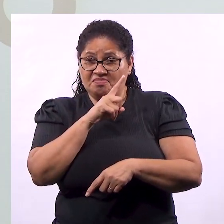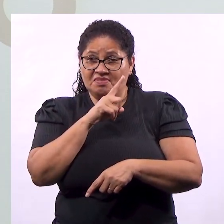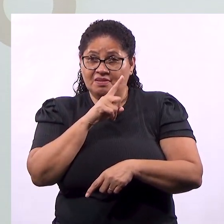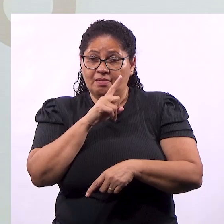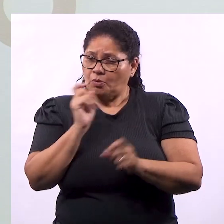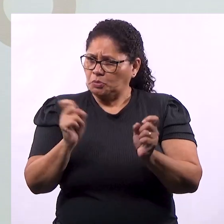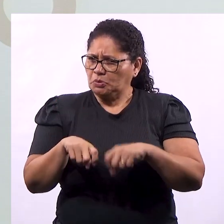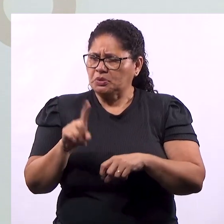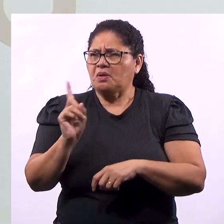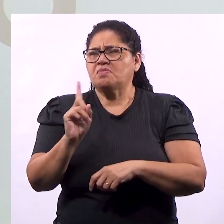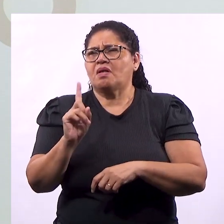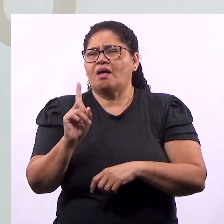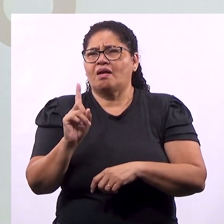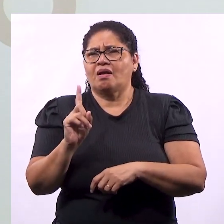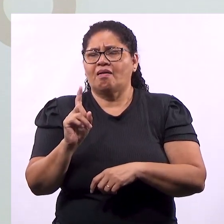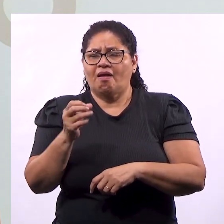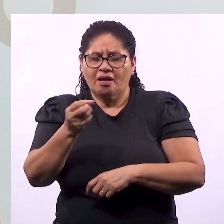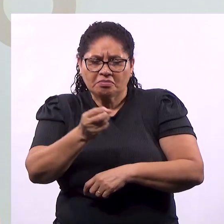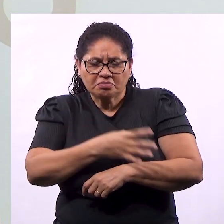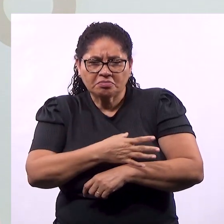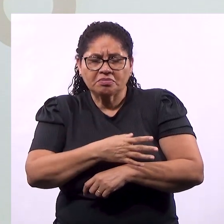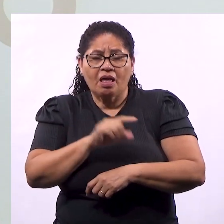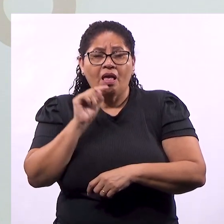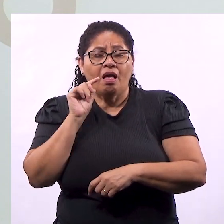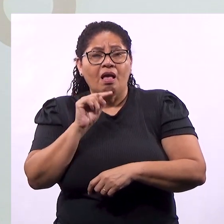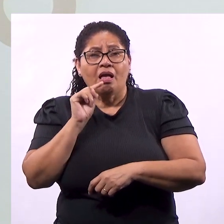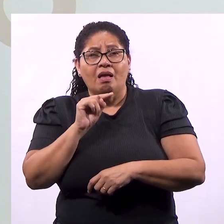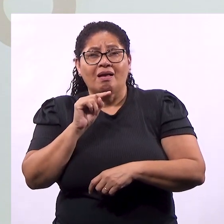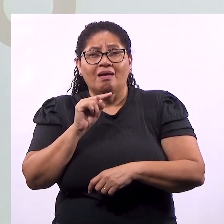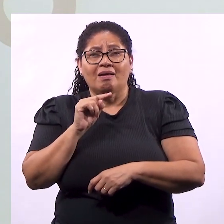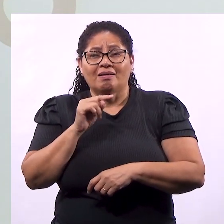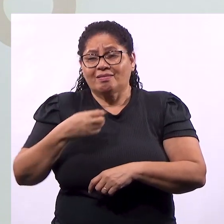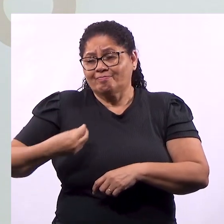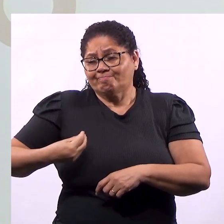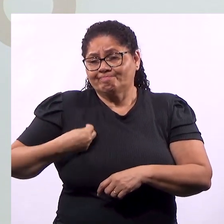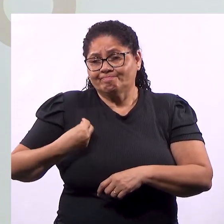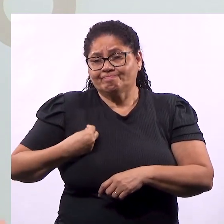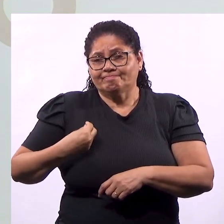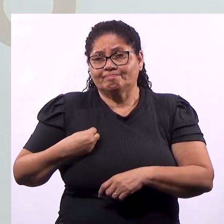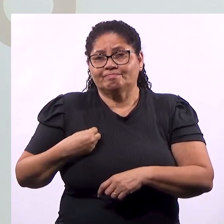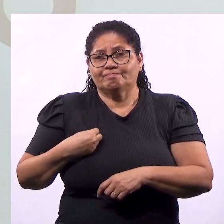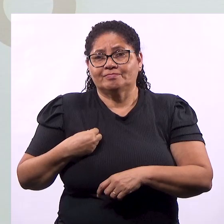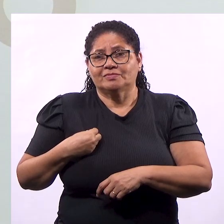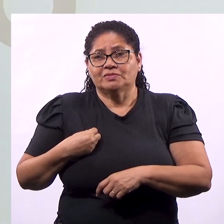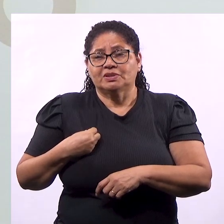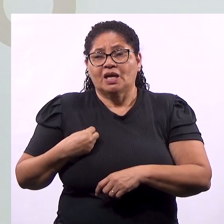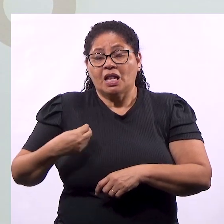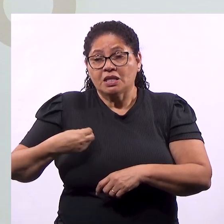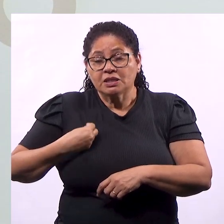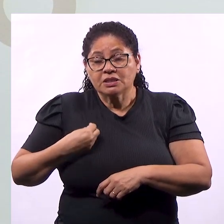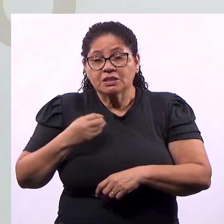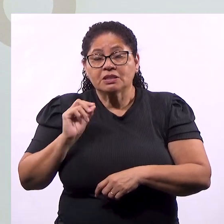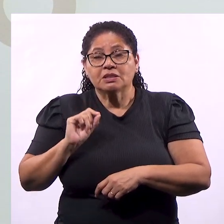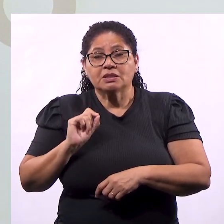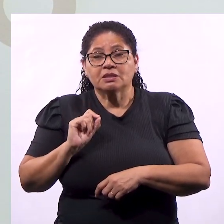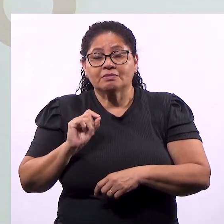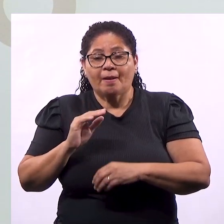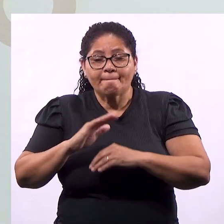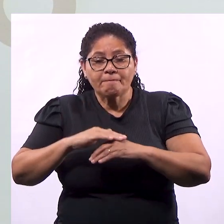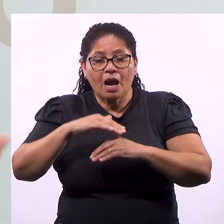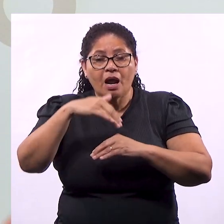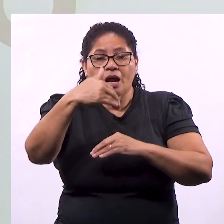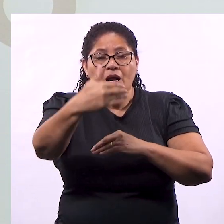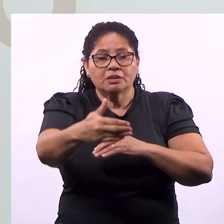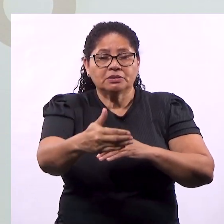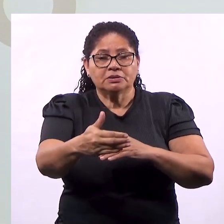não quer dizer que ela seja impossível avaliação renovável é aquela que ela tem vida é aquela que ela Existe Para